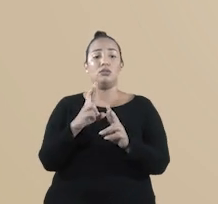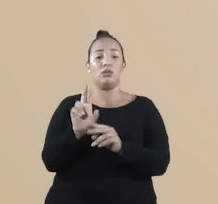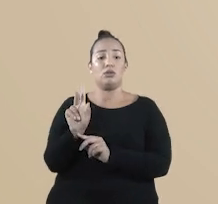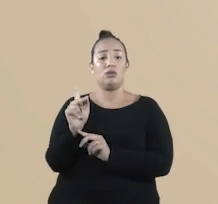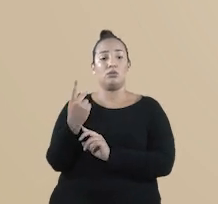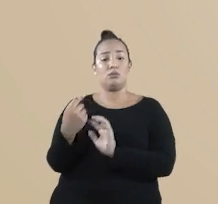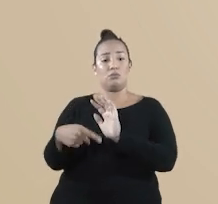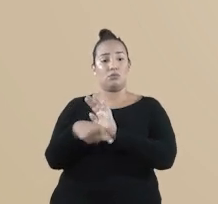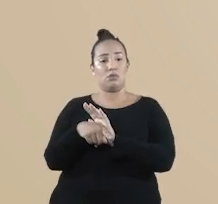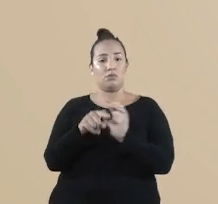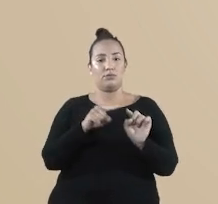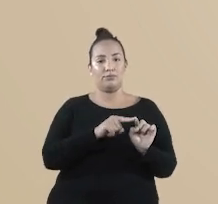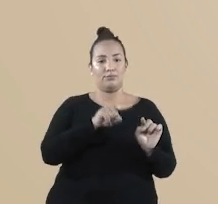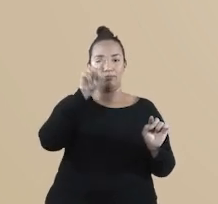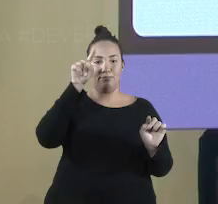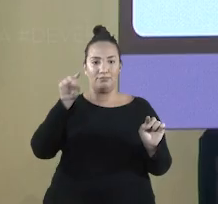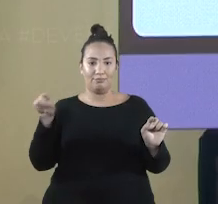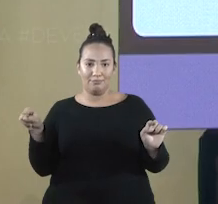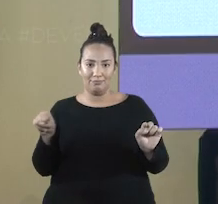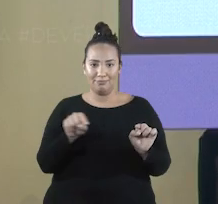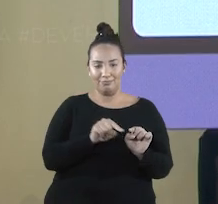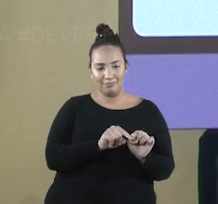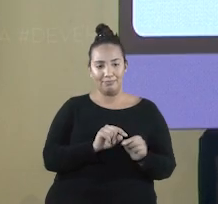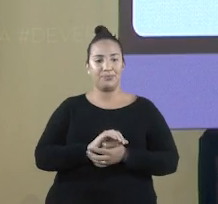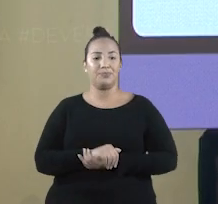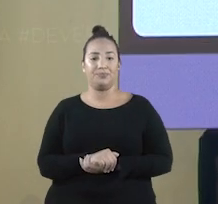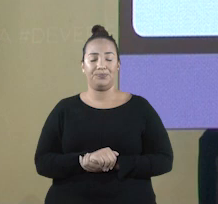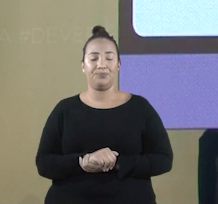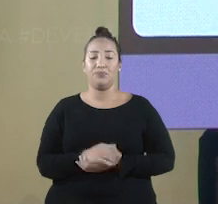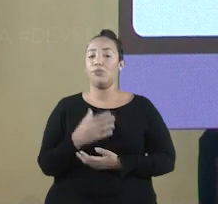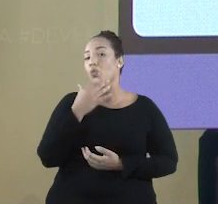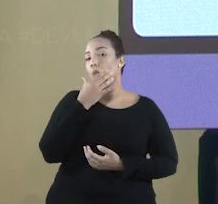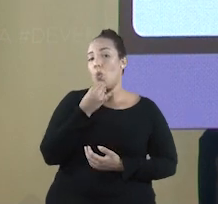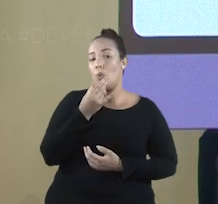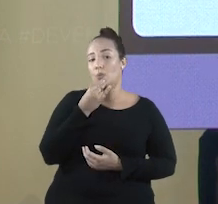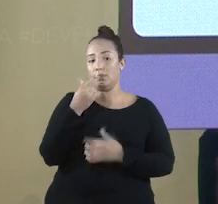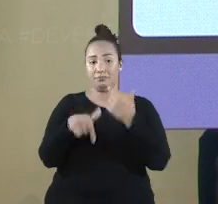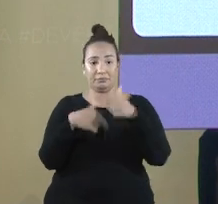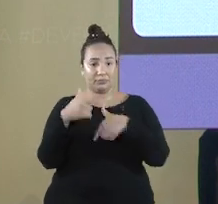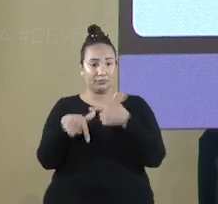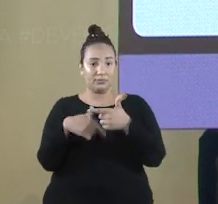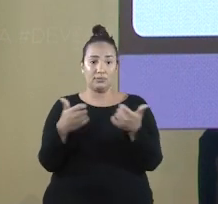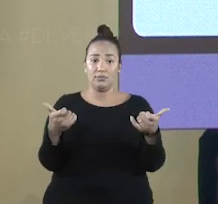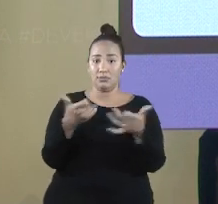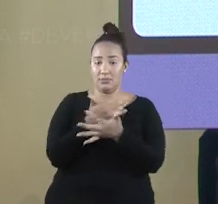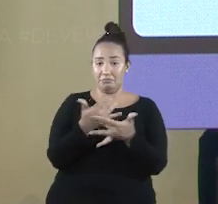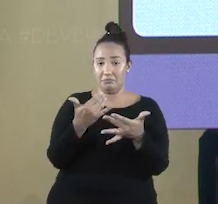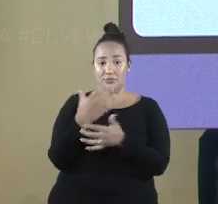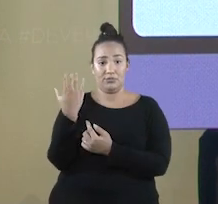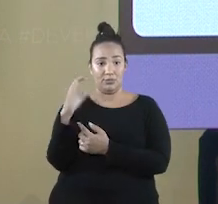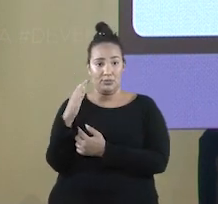hipotenusa de um triângulo retângulo. Paulo trabalha como corretor de imóveis na cidade